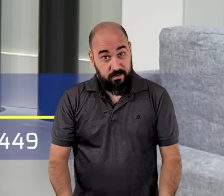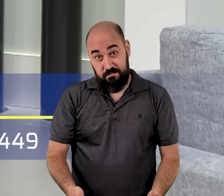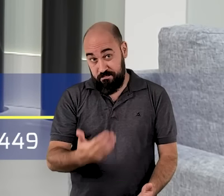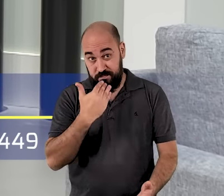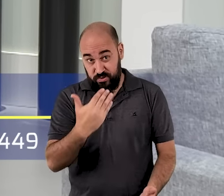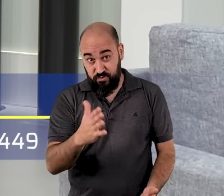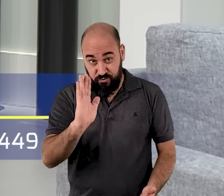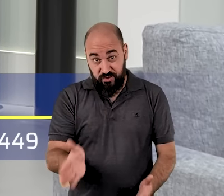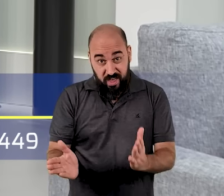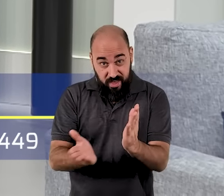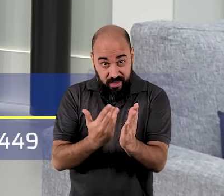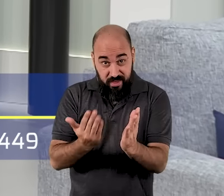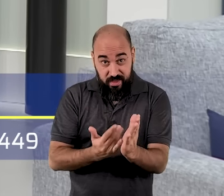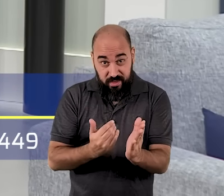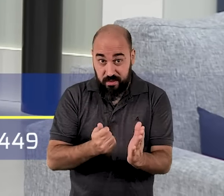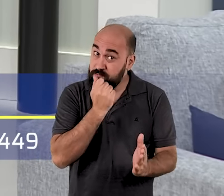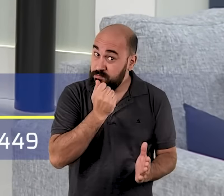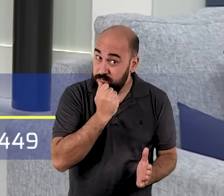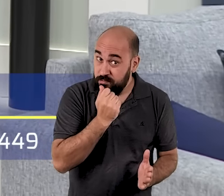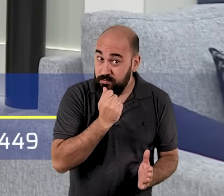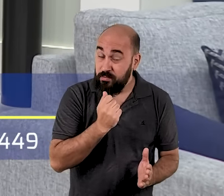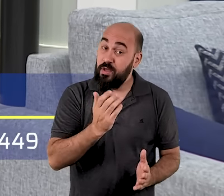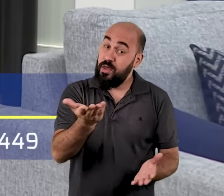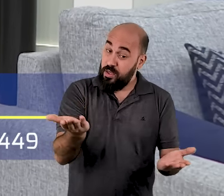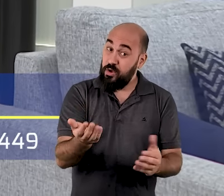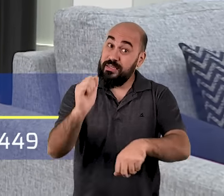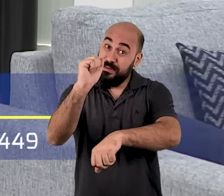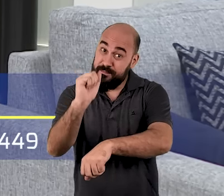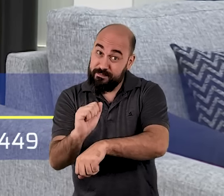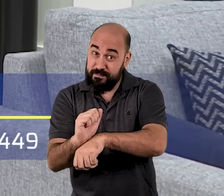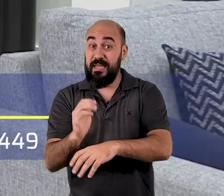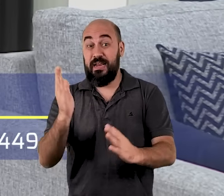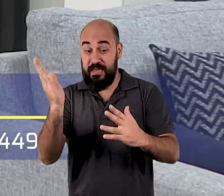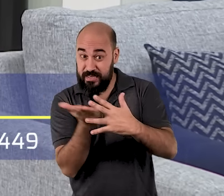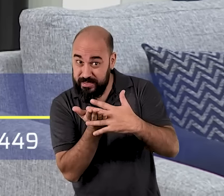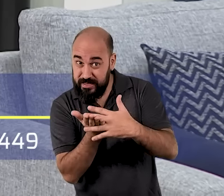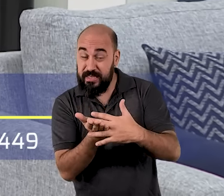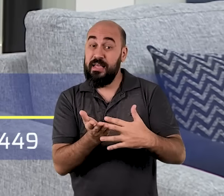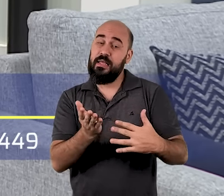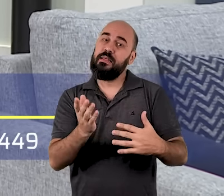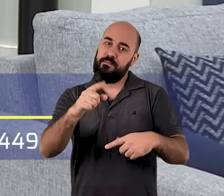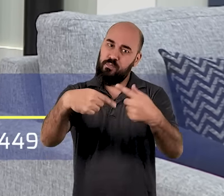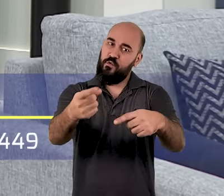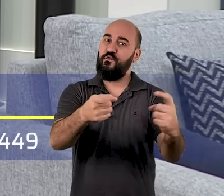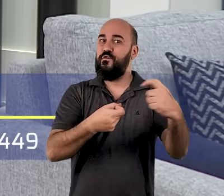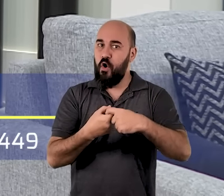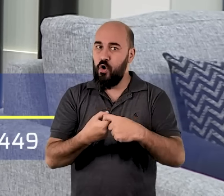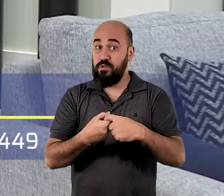aproveite o intervalo que vem na sequência para você solicitar. O WhatsApp está aí, número